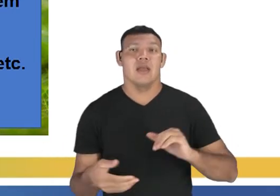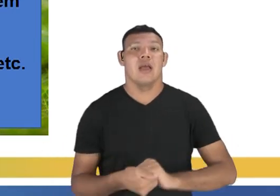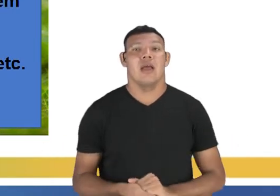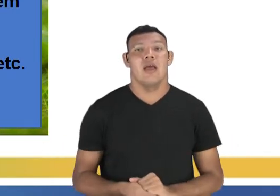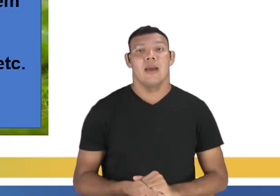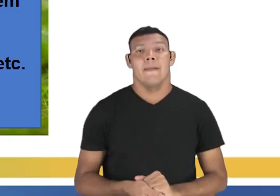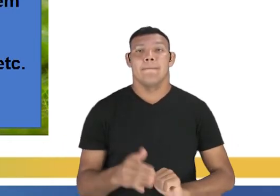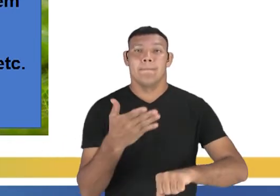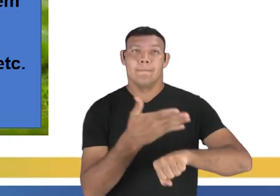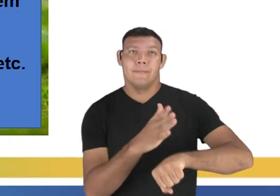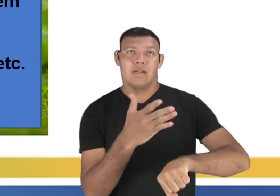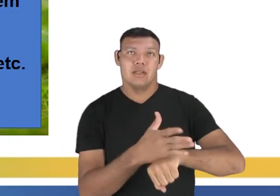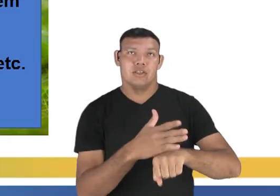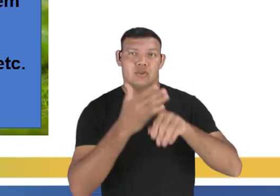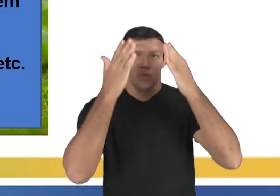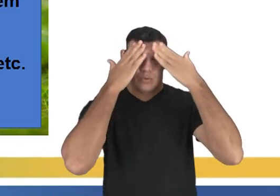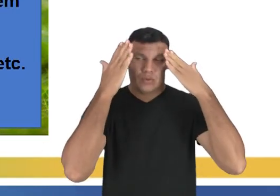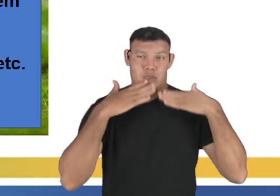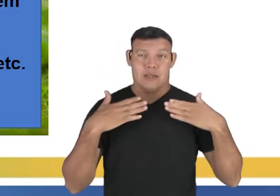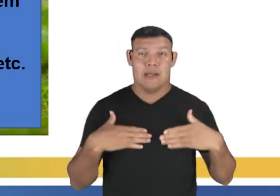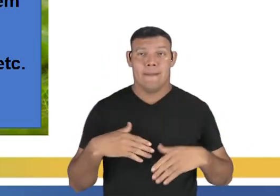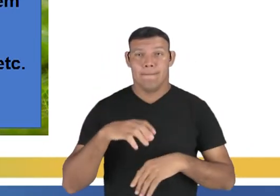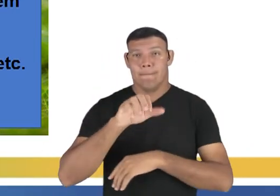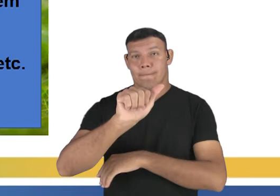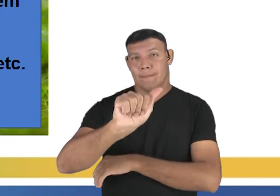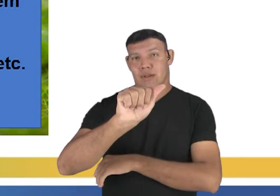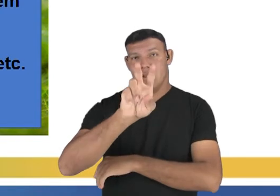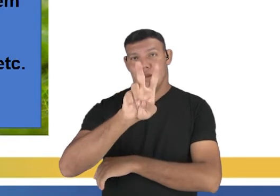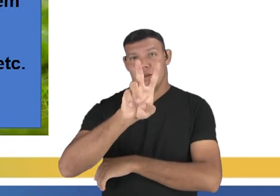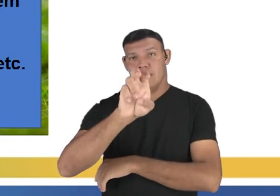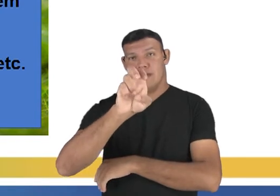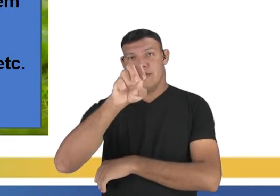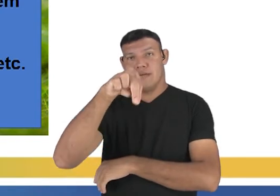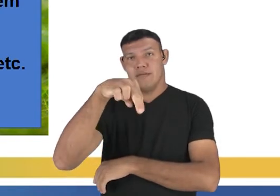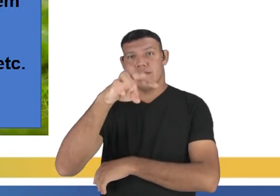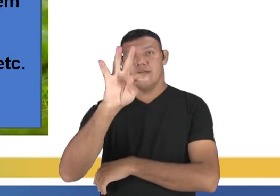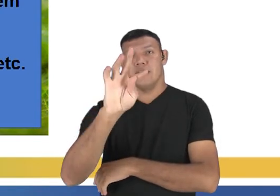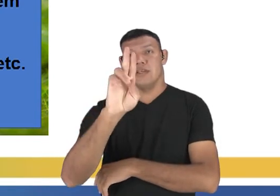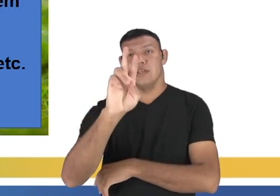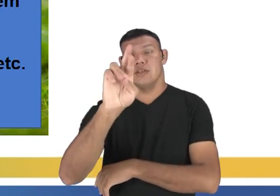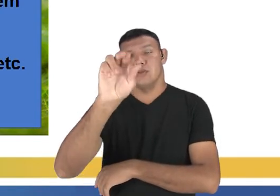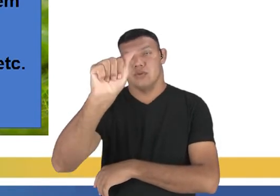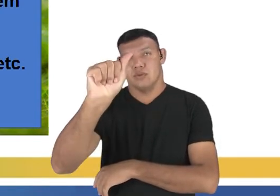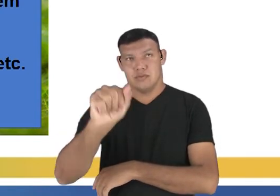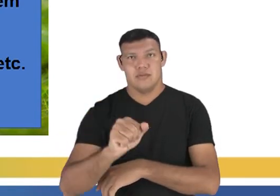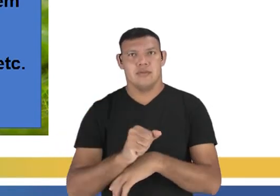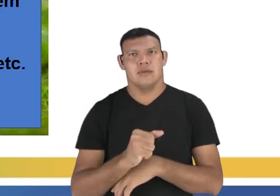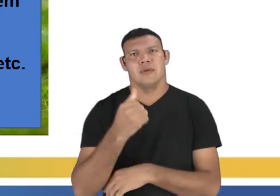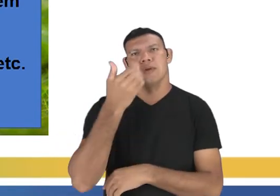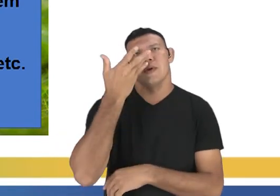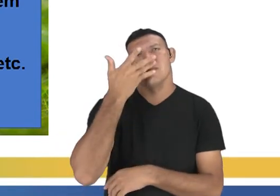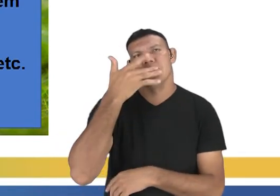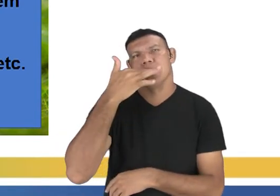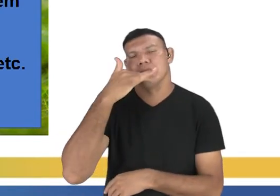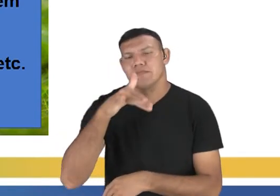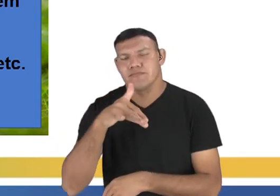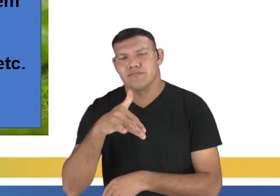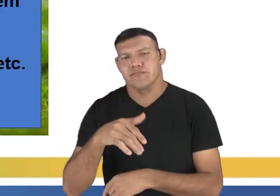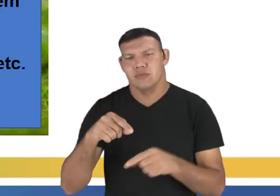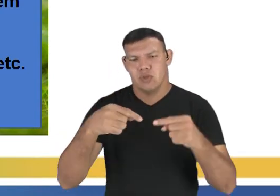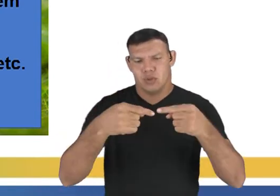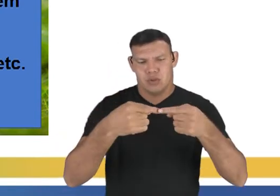a última. O professor trouxe aí na imagem, galerinha, você pode ver uma criança e ela está andando sobre uma